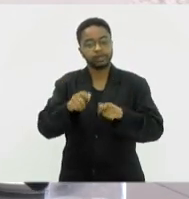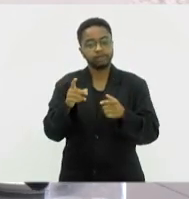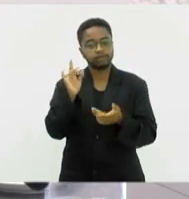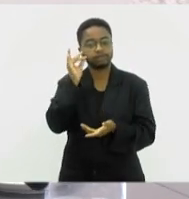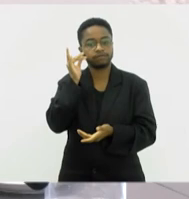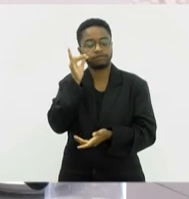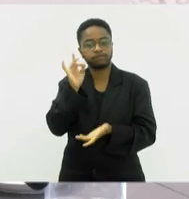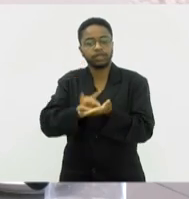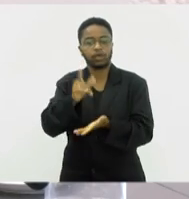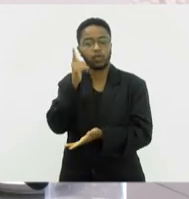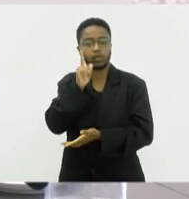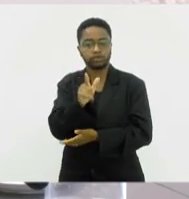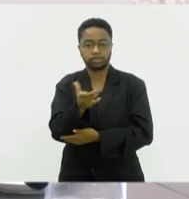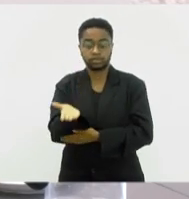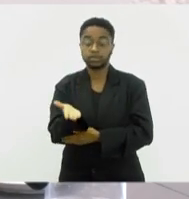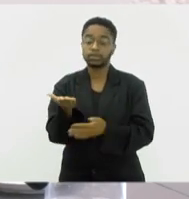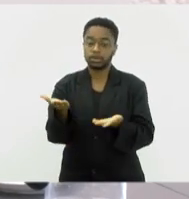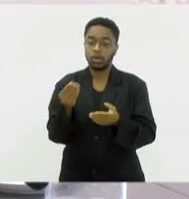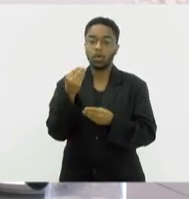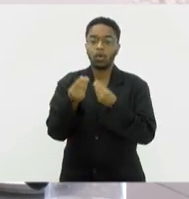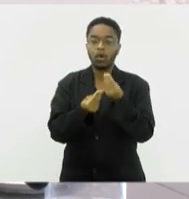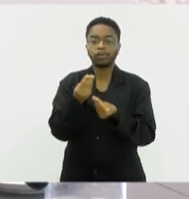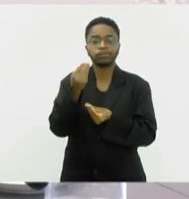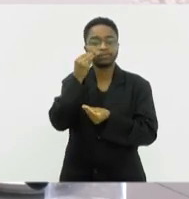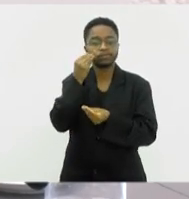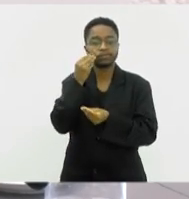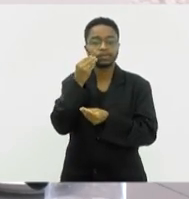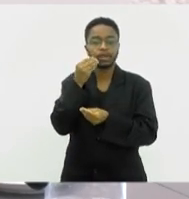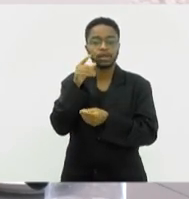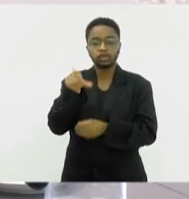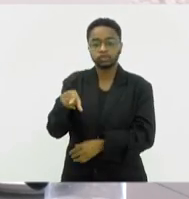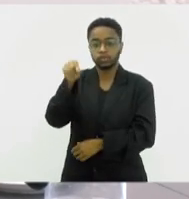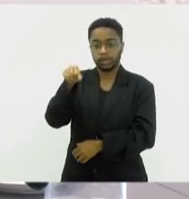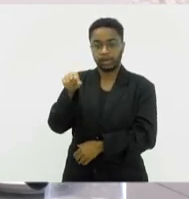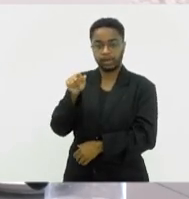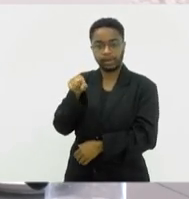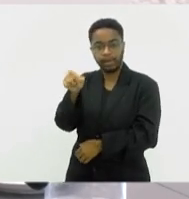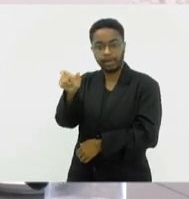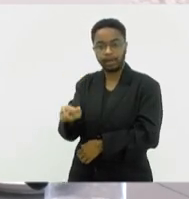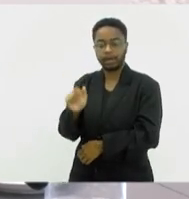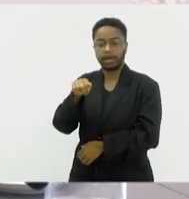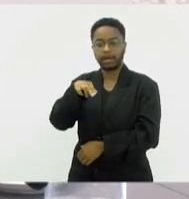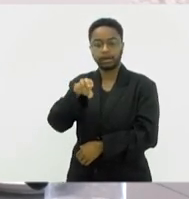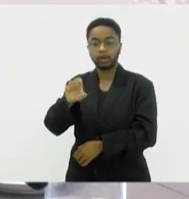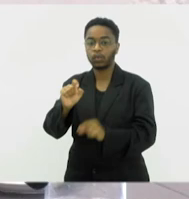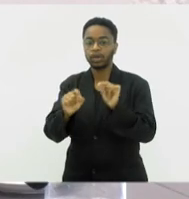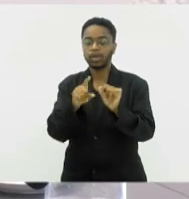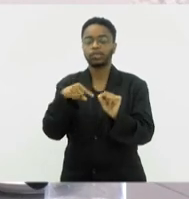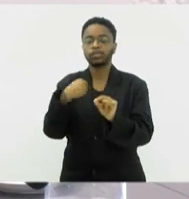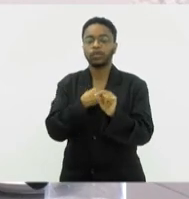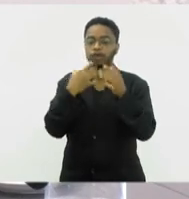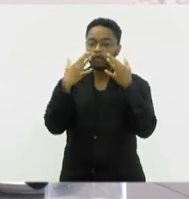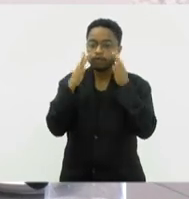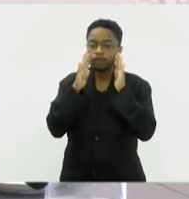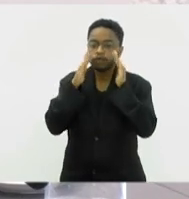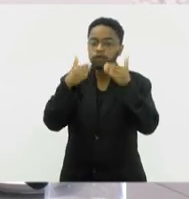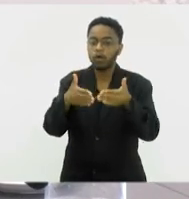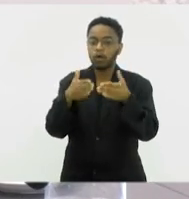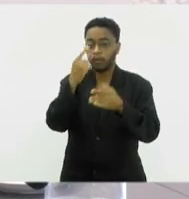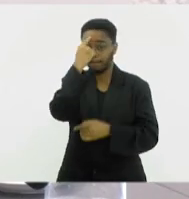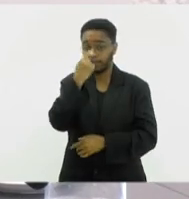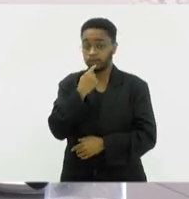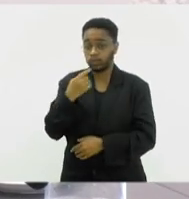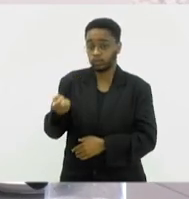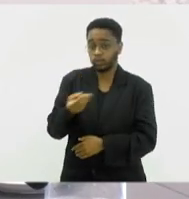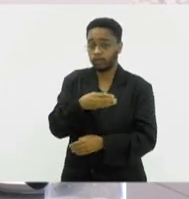foi feita na votação da Anne pelos membros do comitê foi da gente olhar esse perfilamento novo do